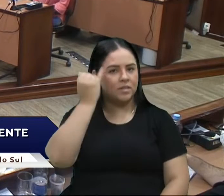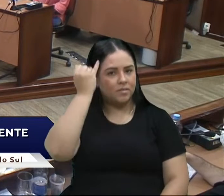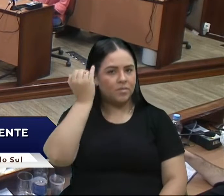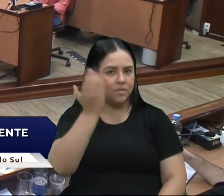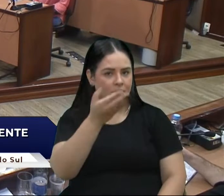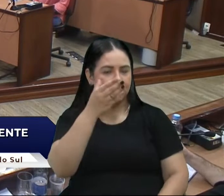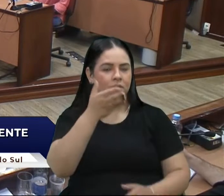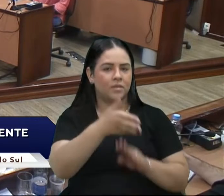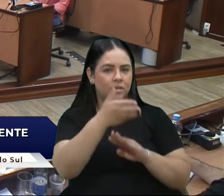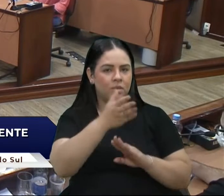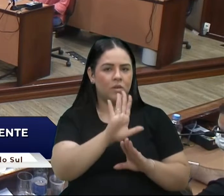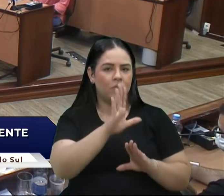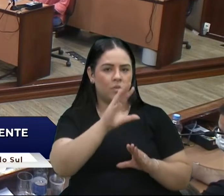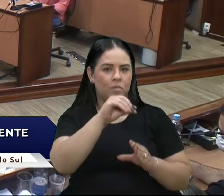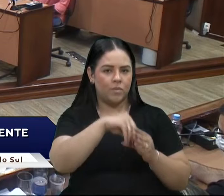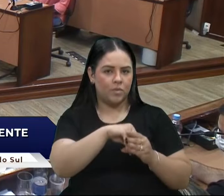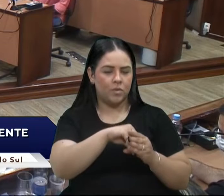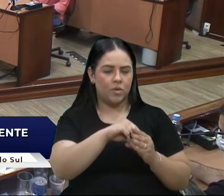Saúde.